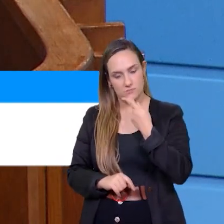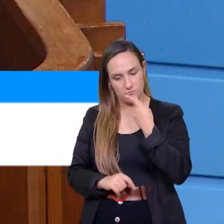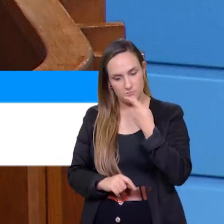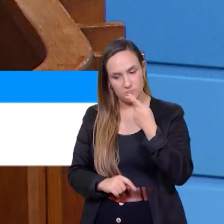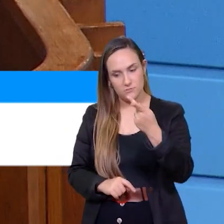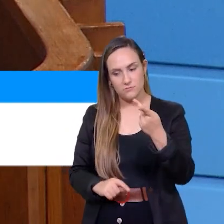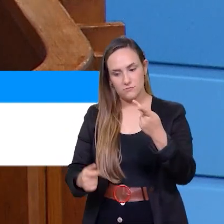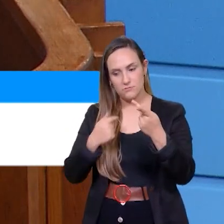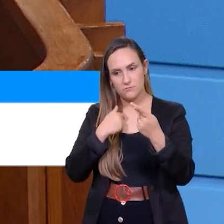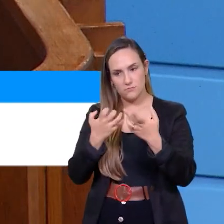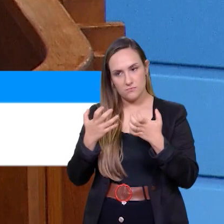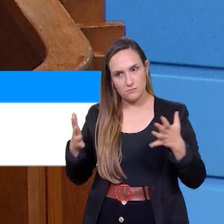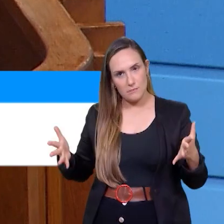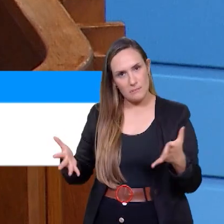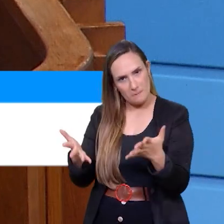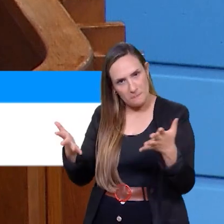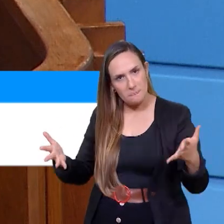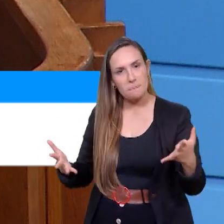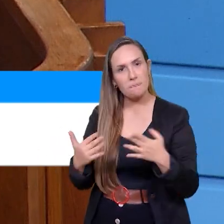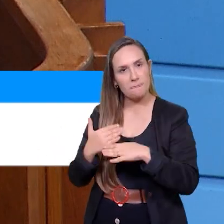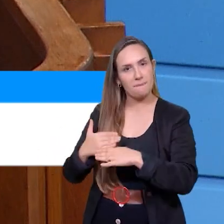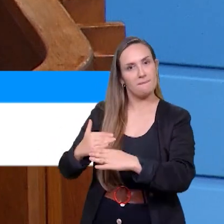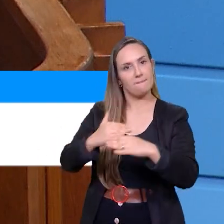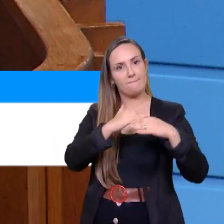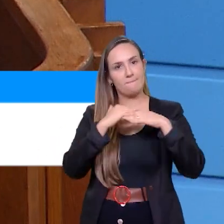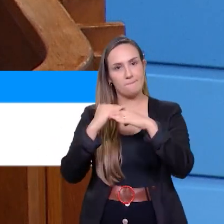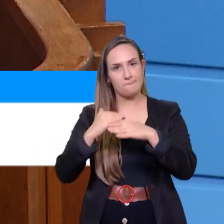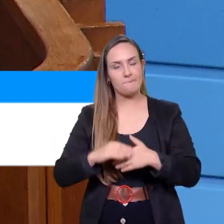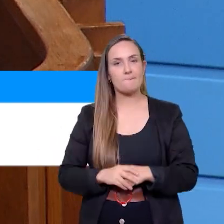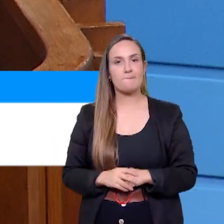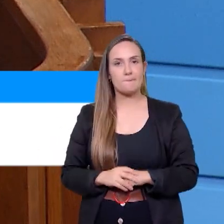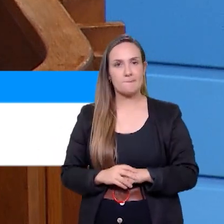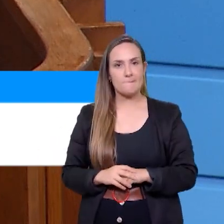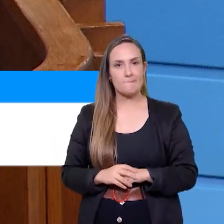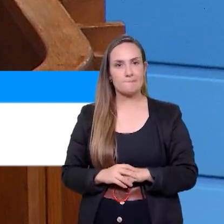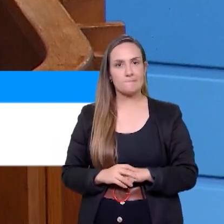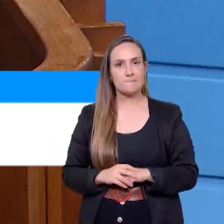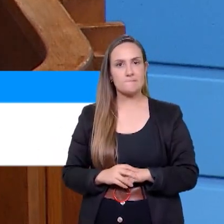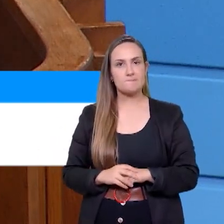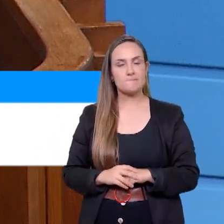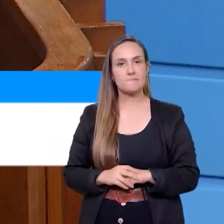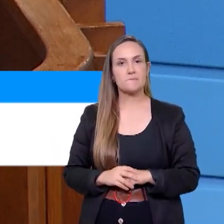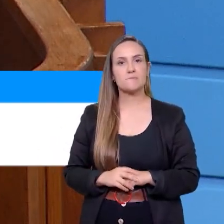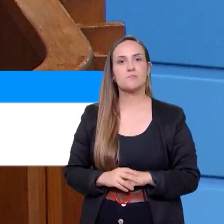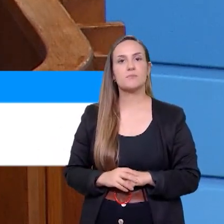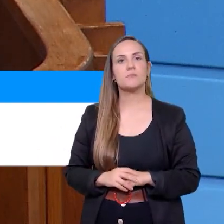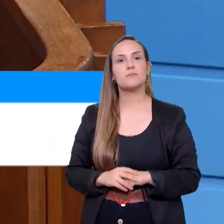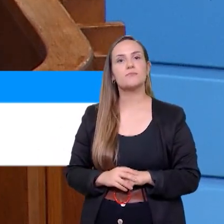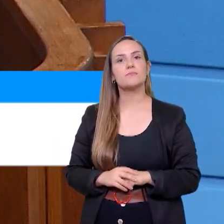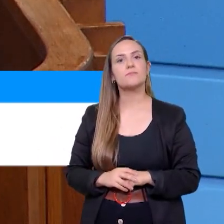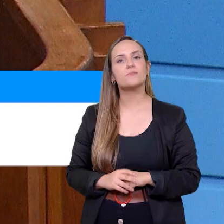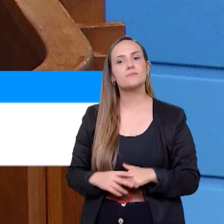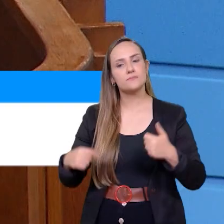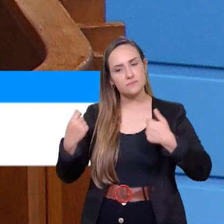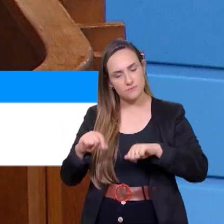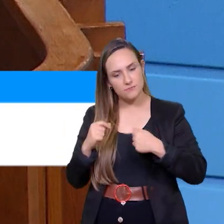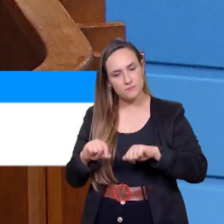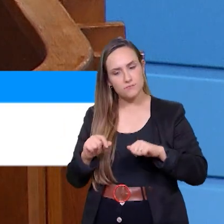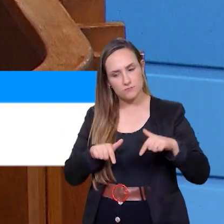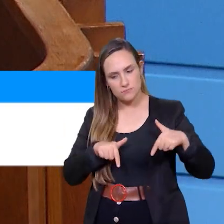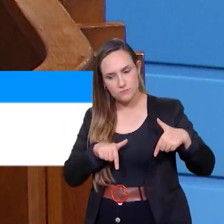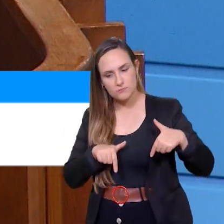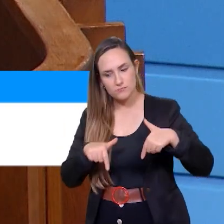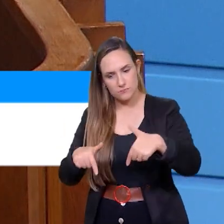diz a promover a luta por promoção da igualdade, se busca a